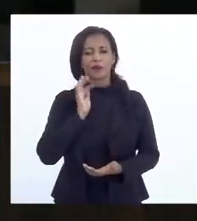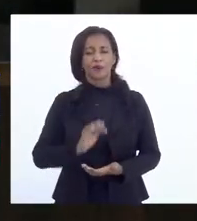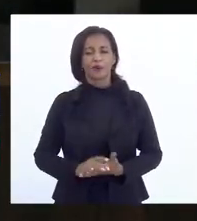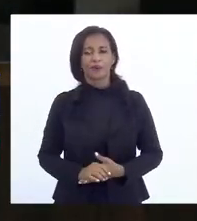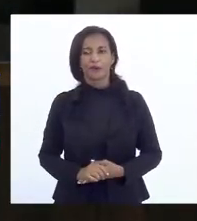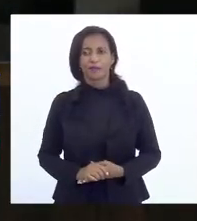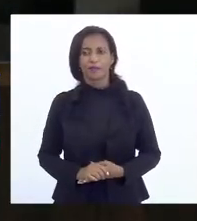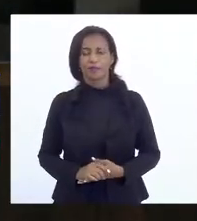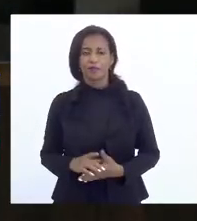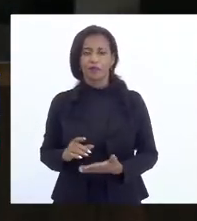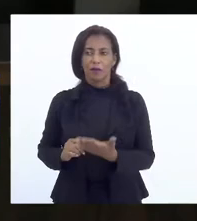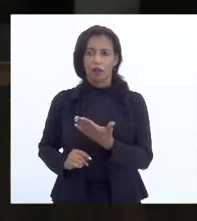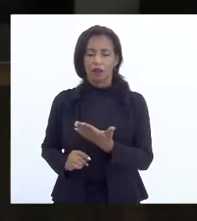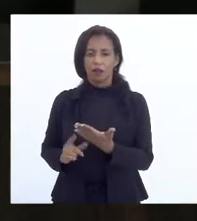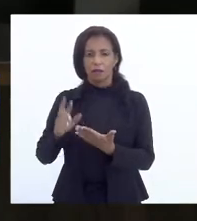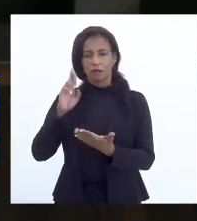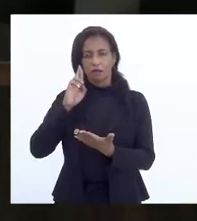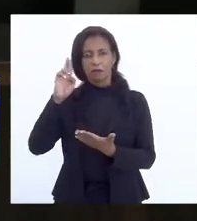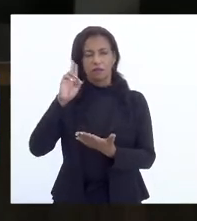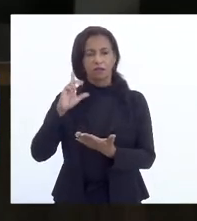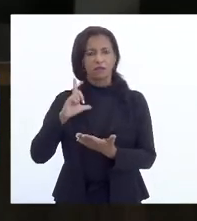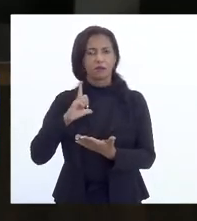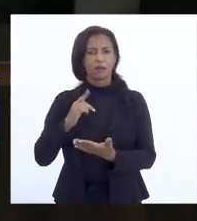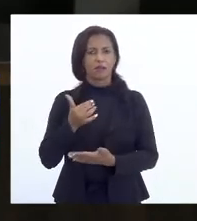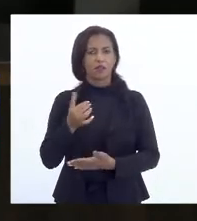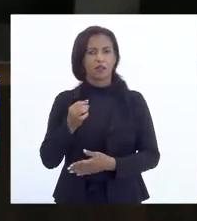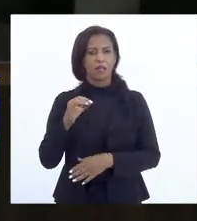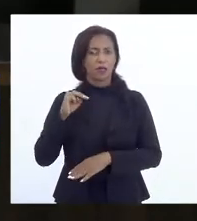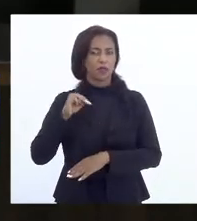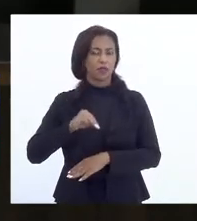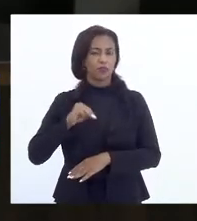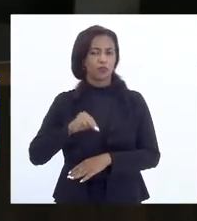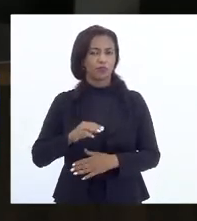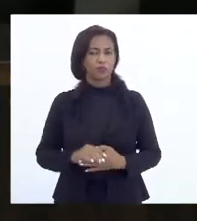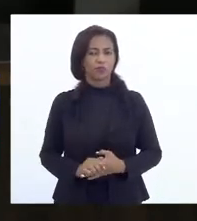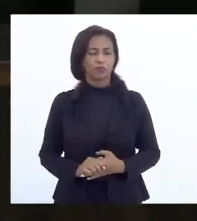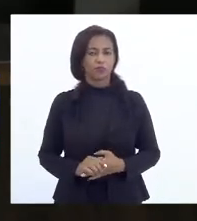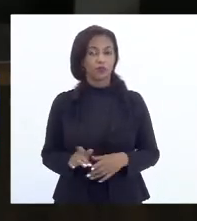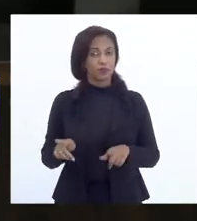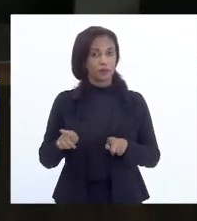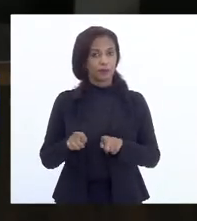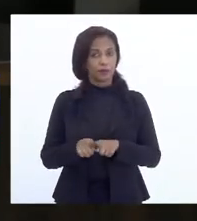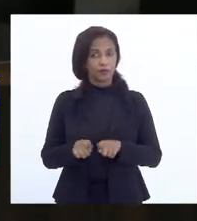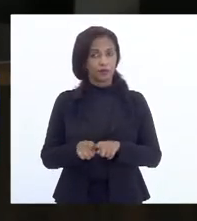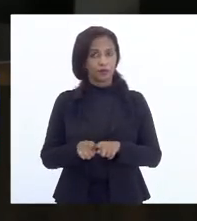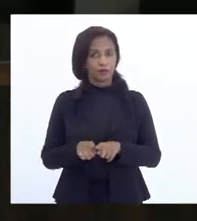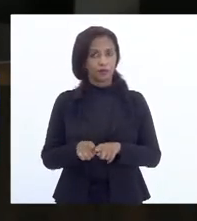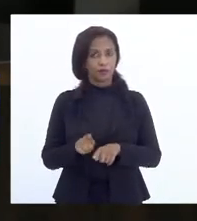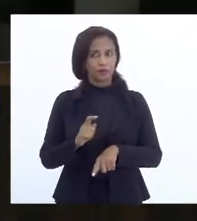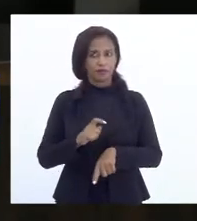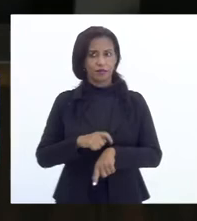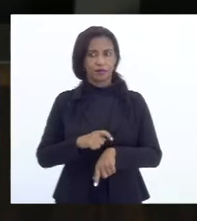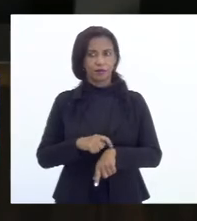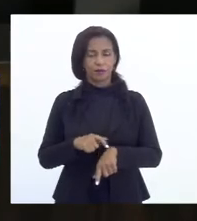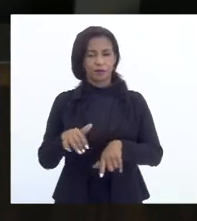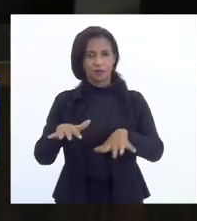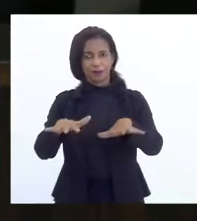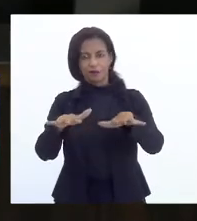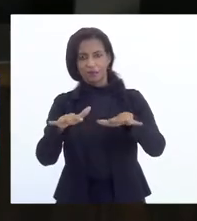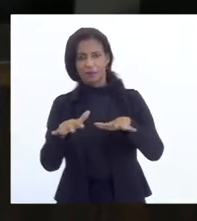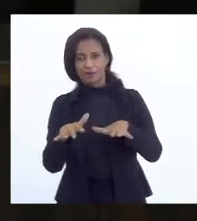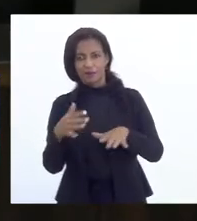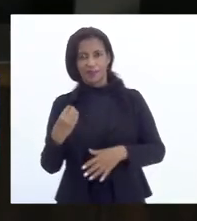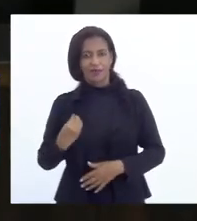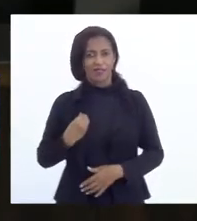Serafini. Vossa Excelência dispõe de 10 minutos, ao mesmo tempo que registro aqui em plenário